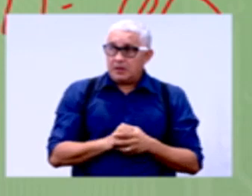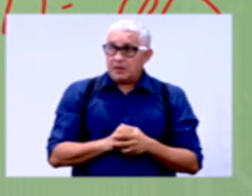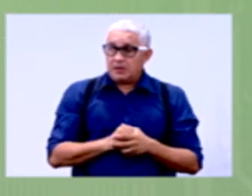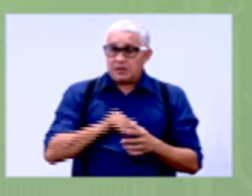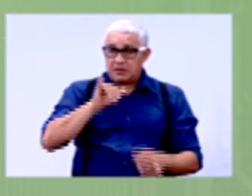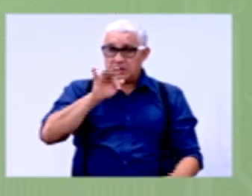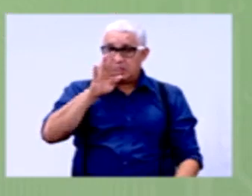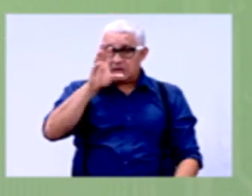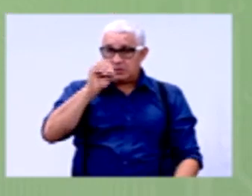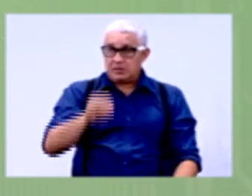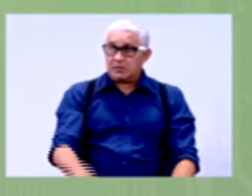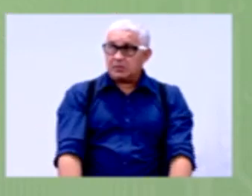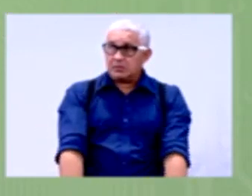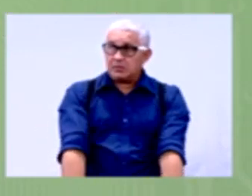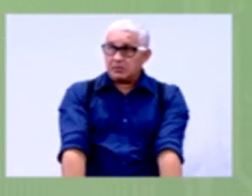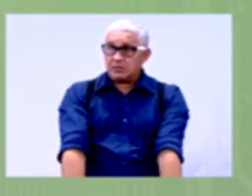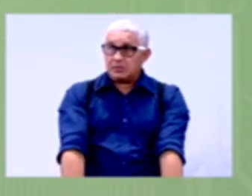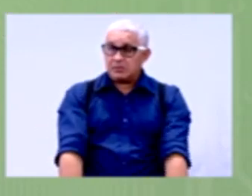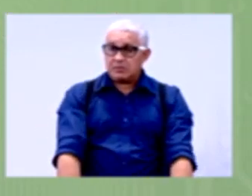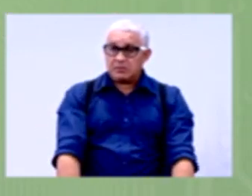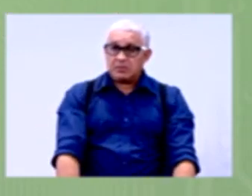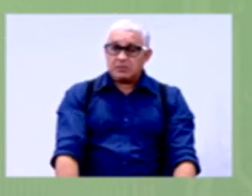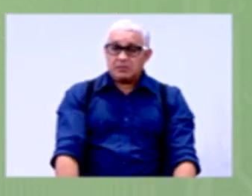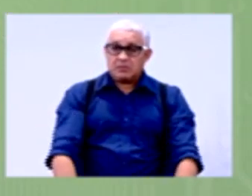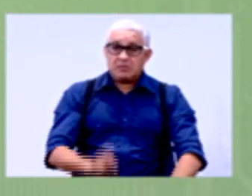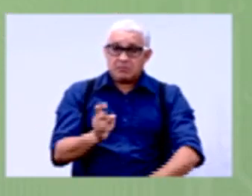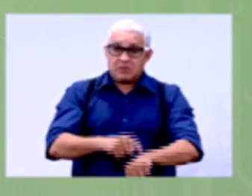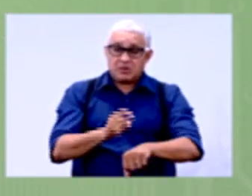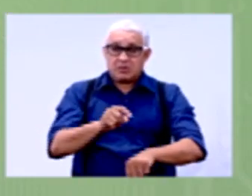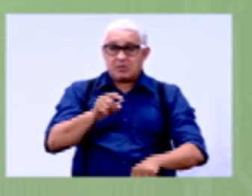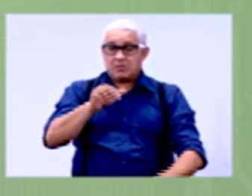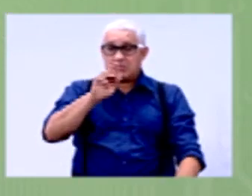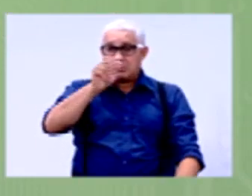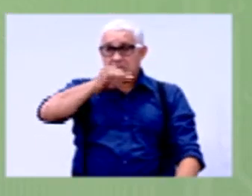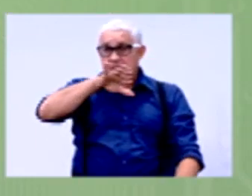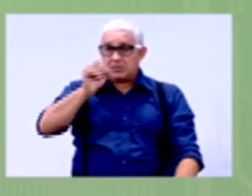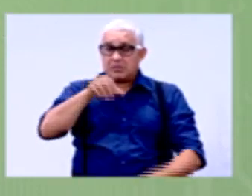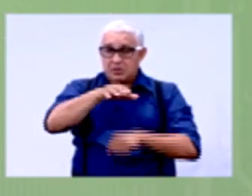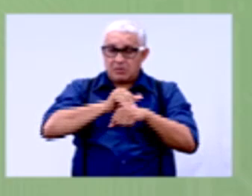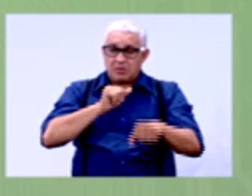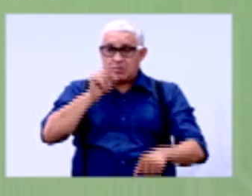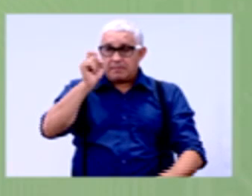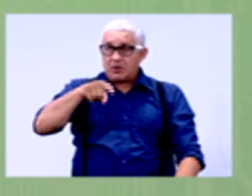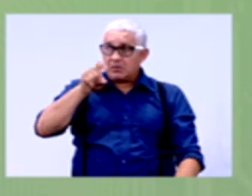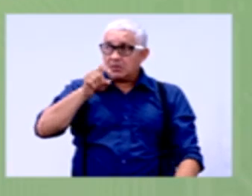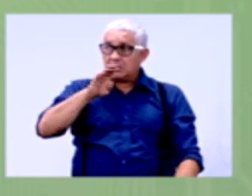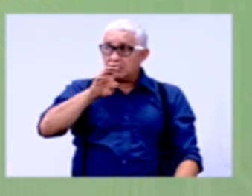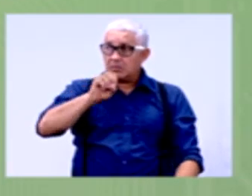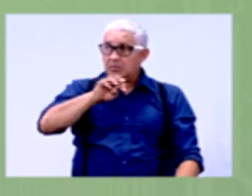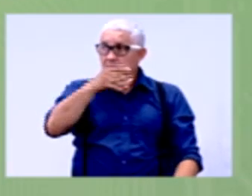ifro, certo? No momento que essa função for chamada através do botão.